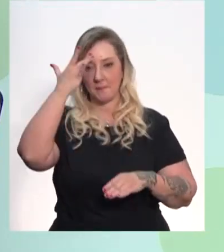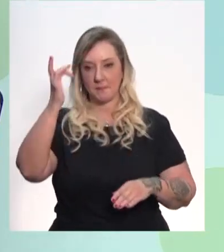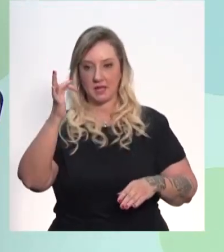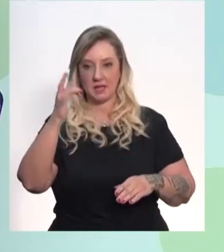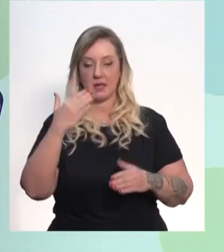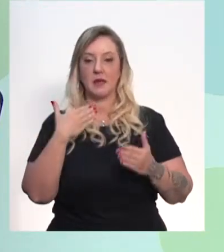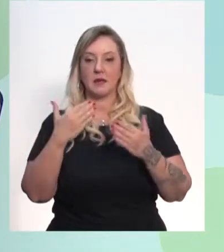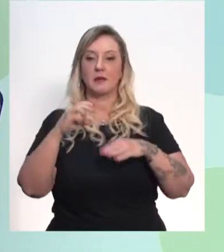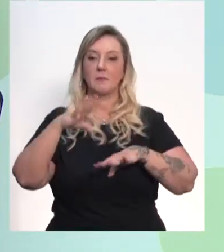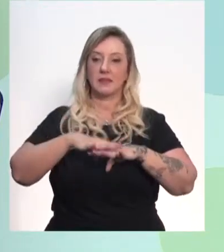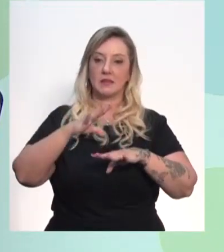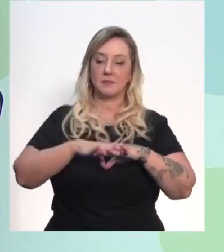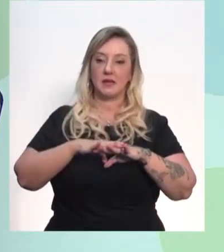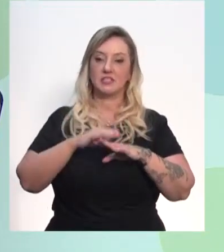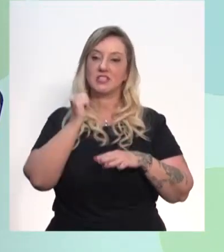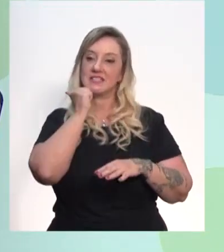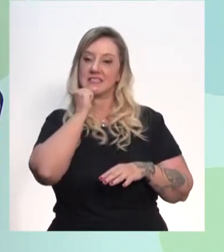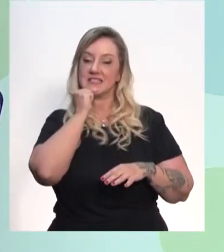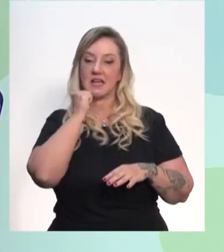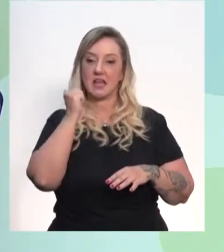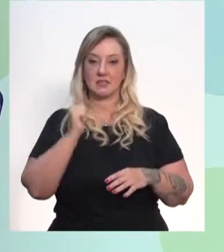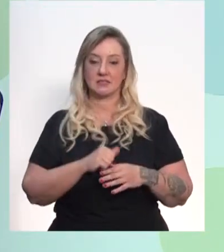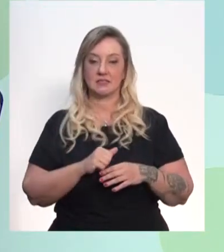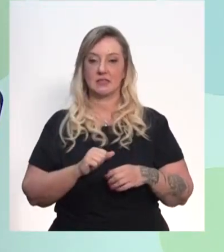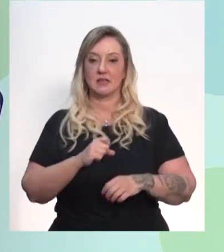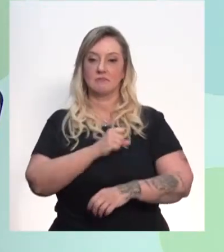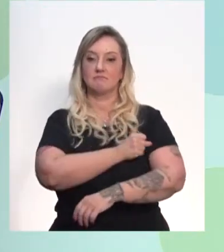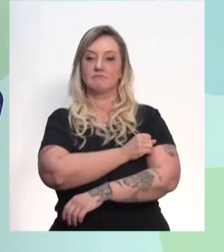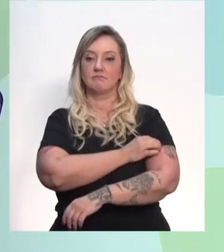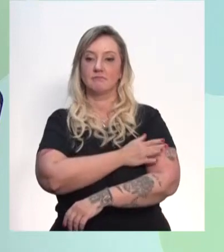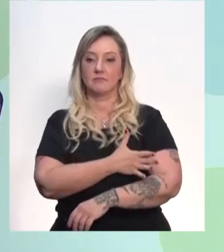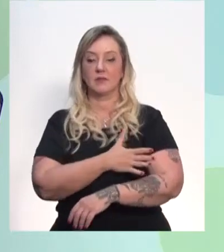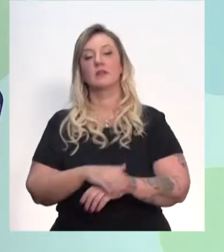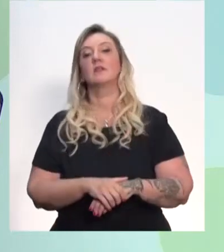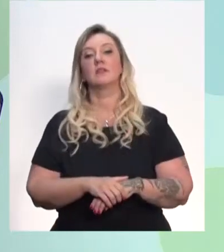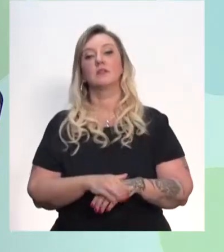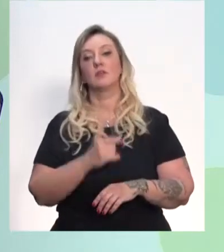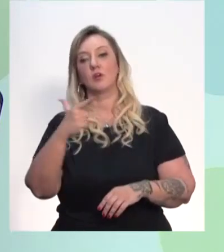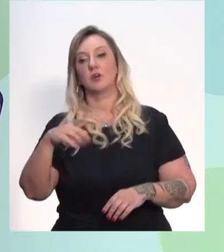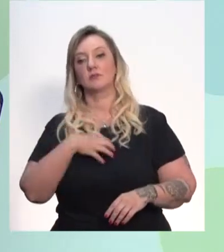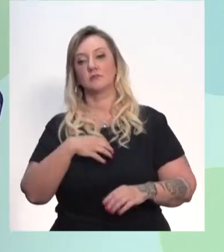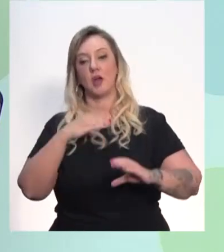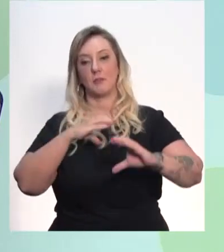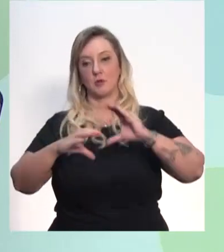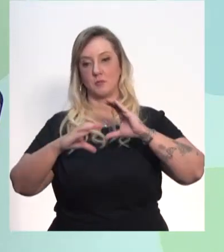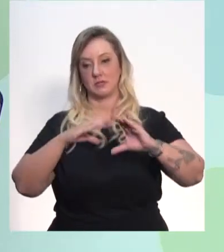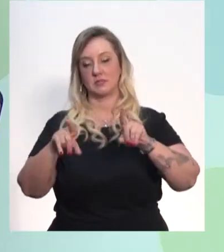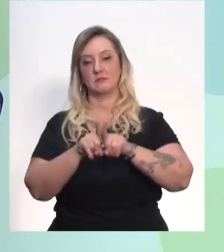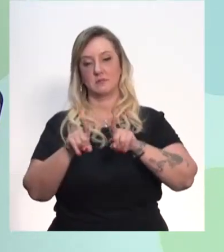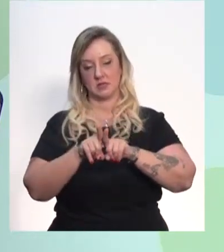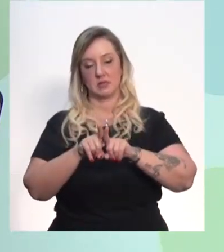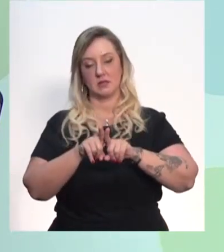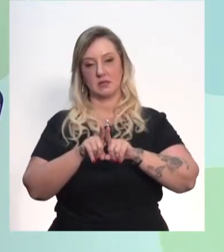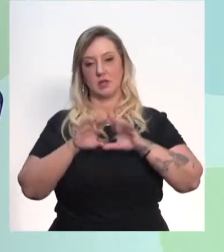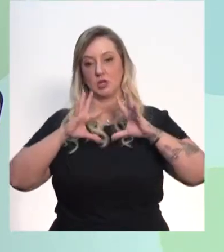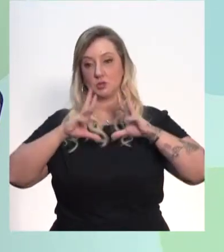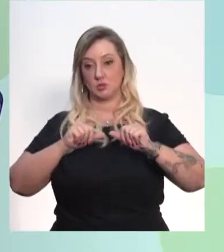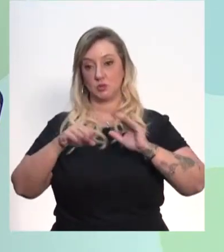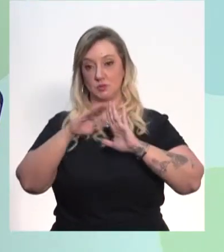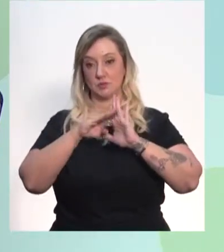que os professores tirem suas dúvidas, aqueles que não conseguiram acessar ainda possam fazê-lo agora. E então